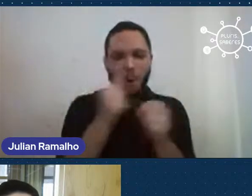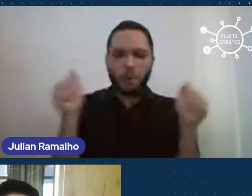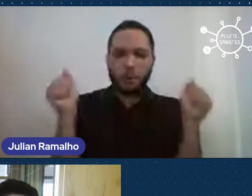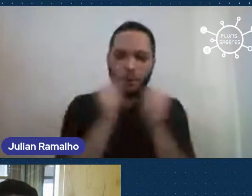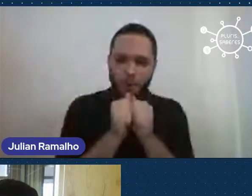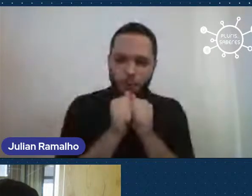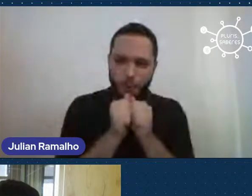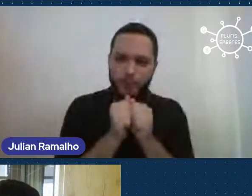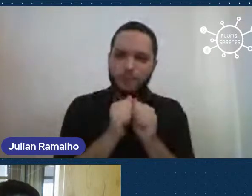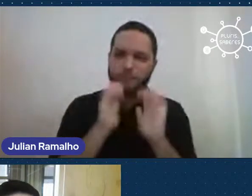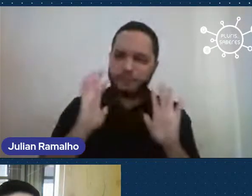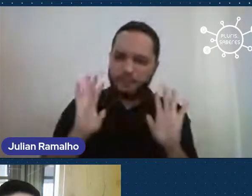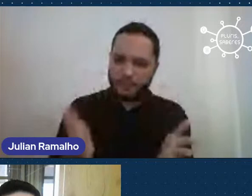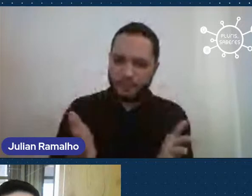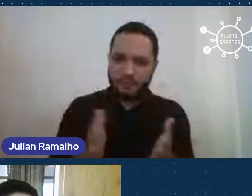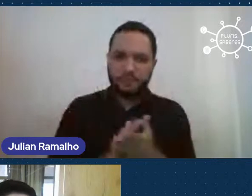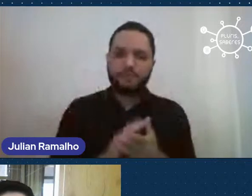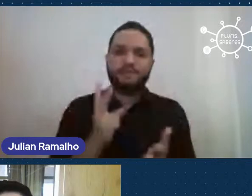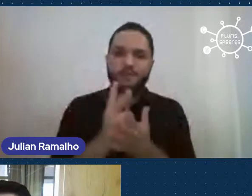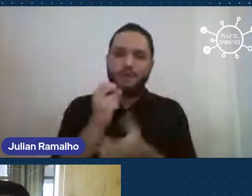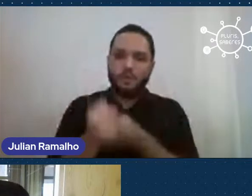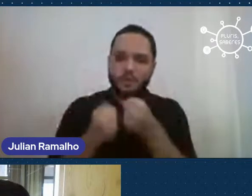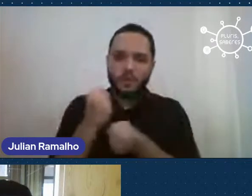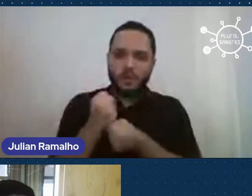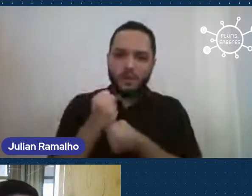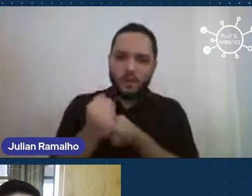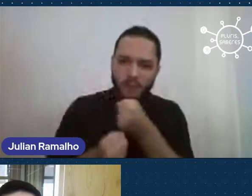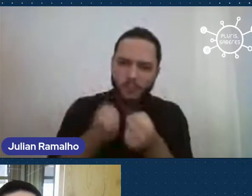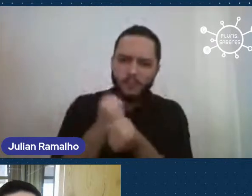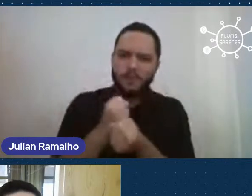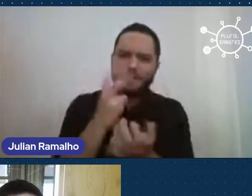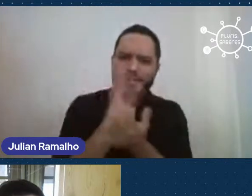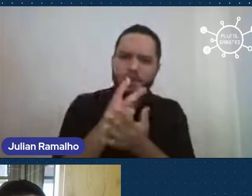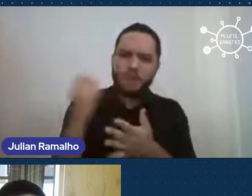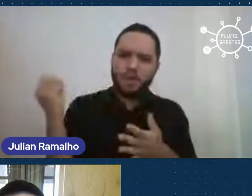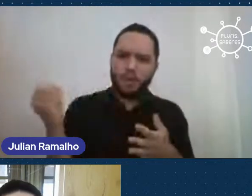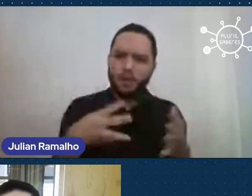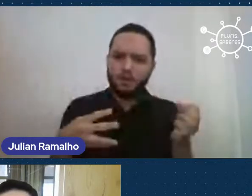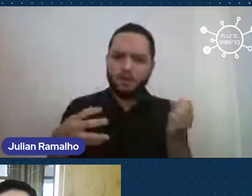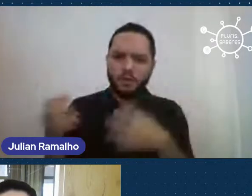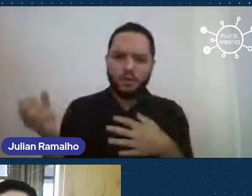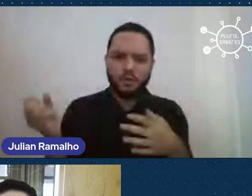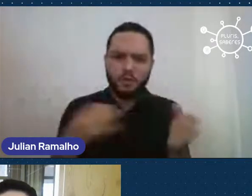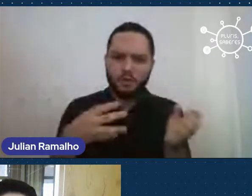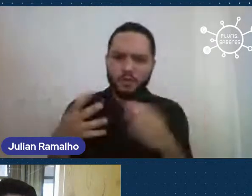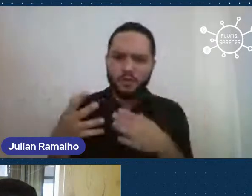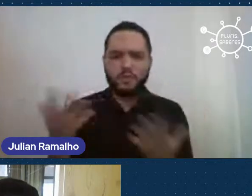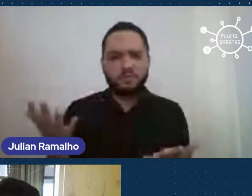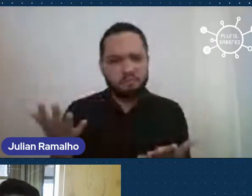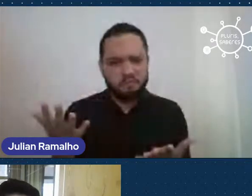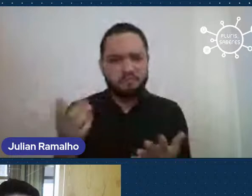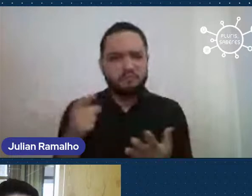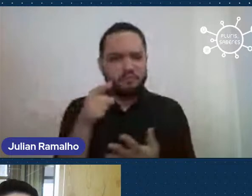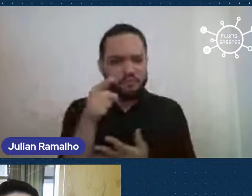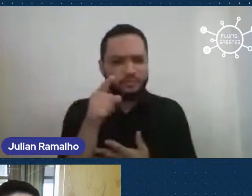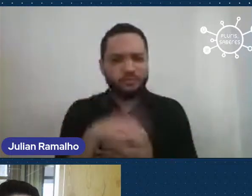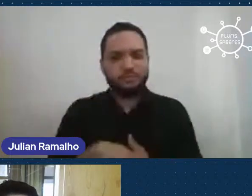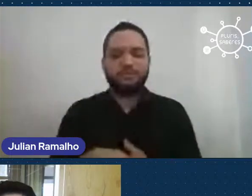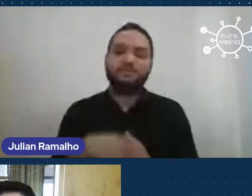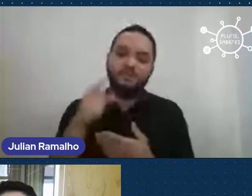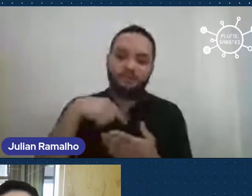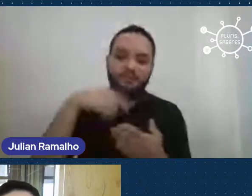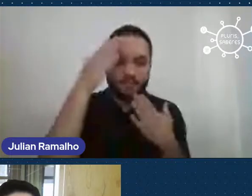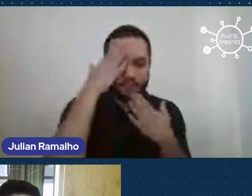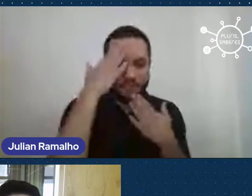cada ano sempre tem uma novidade, a gente sempre aprende alguma coisa a mais. Então, fica aqui o nosso agradecimento. O